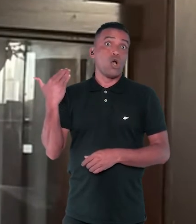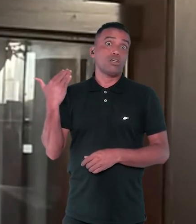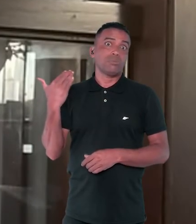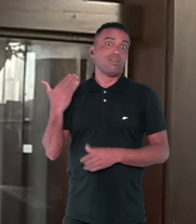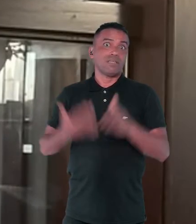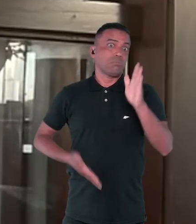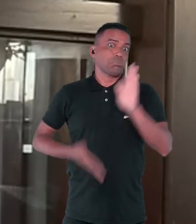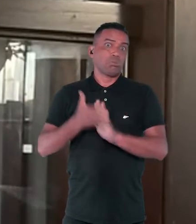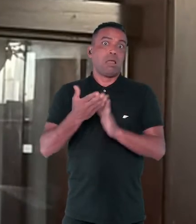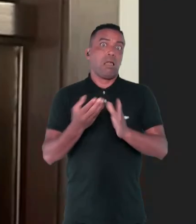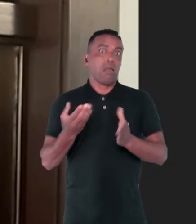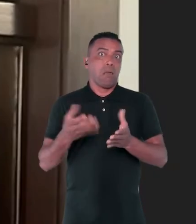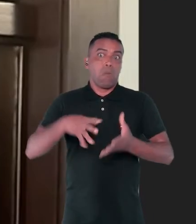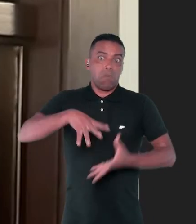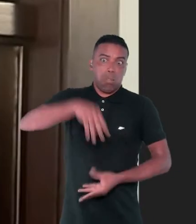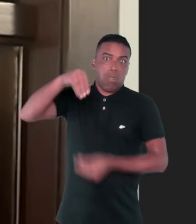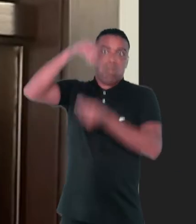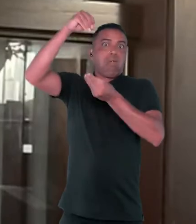correndo.